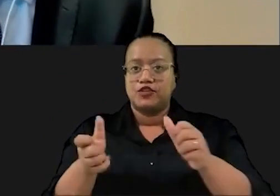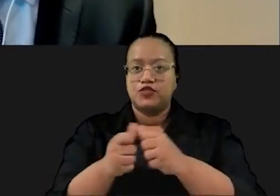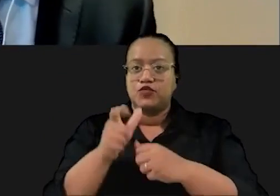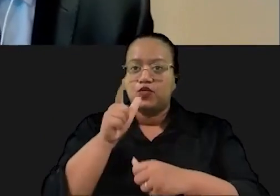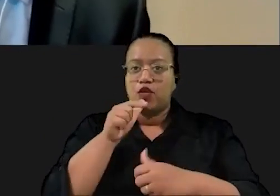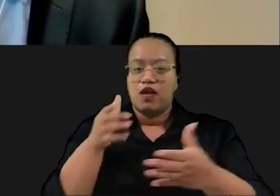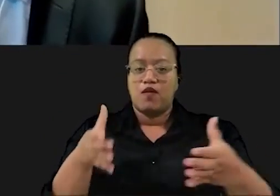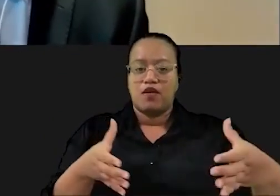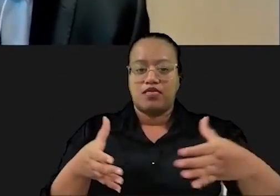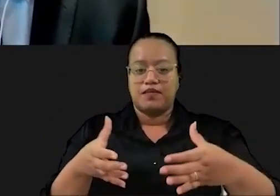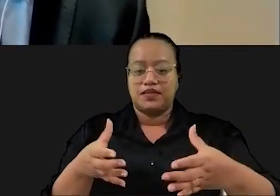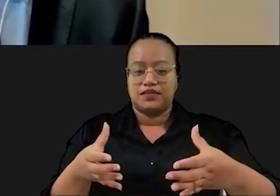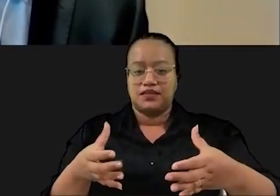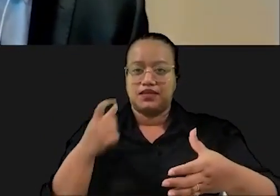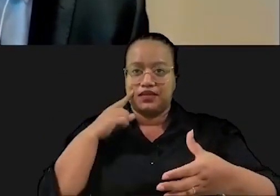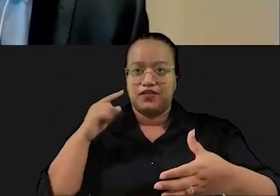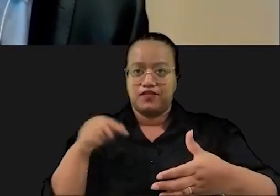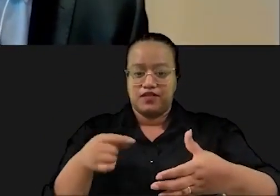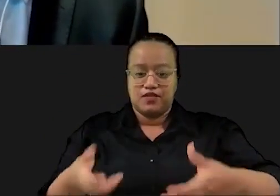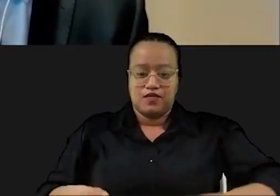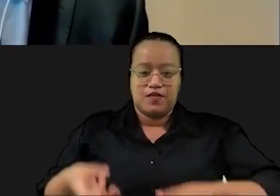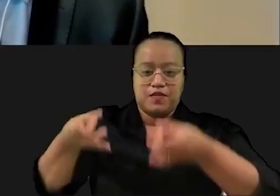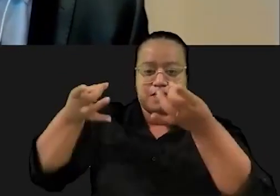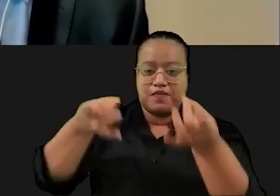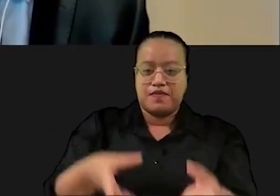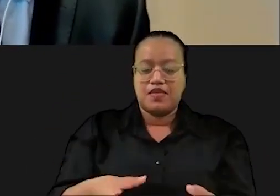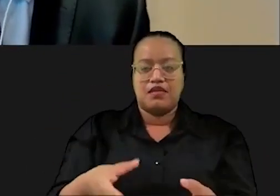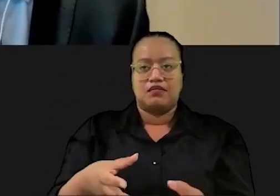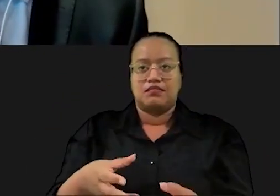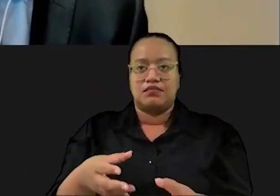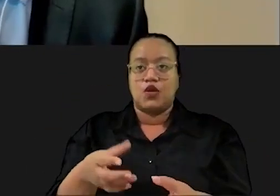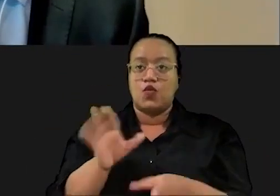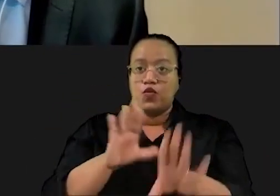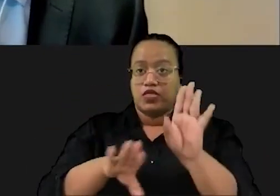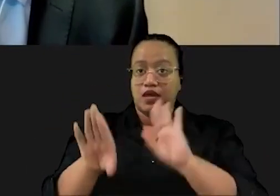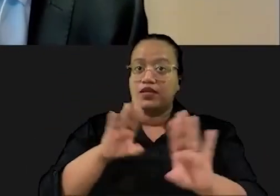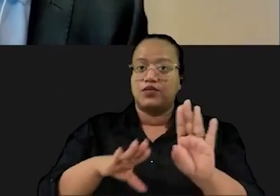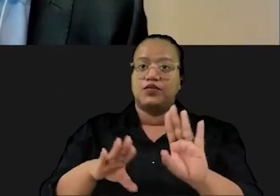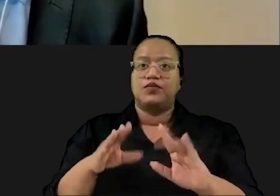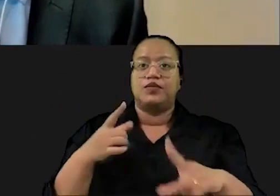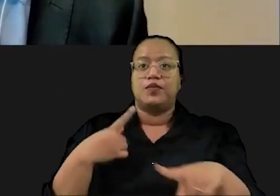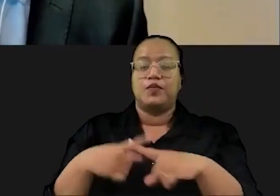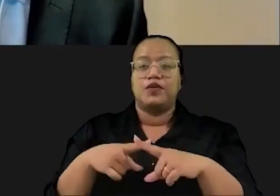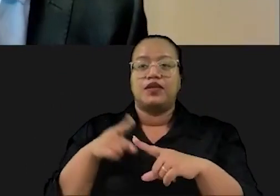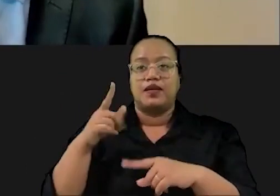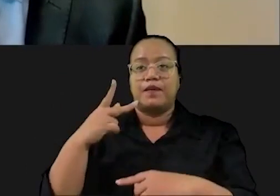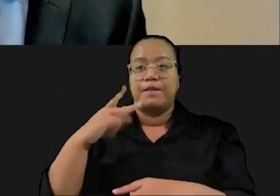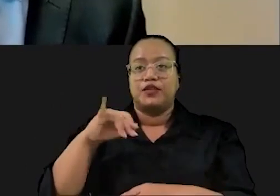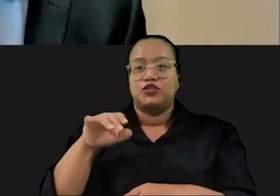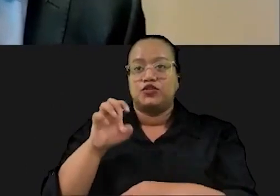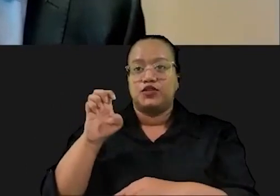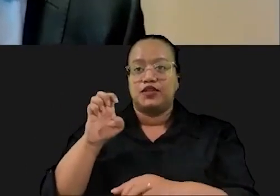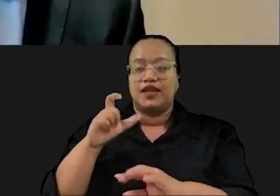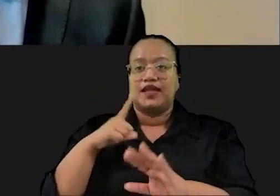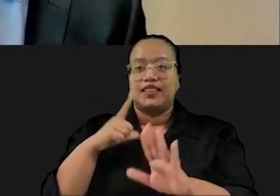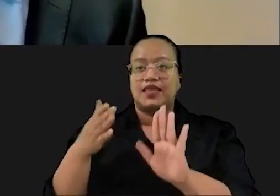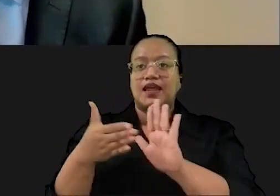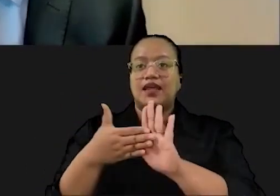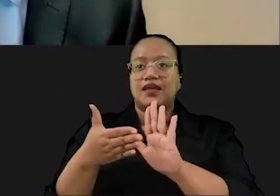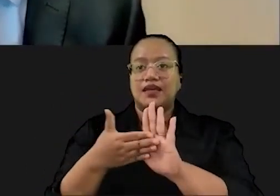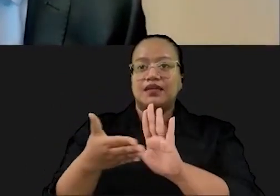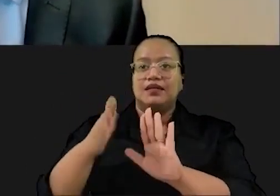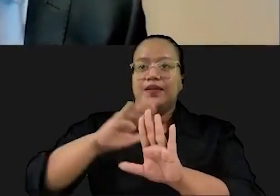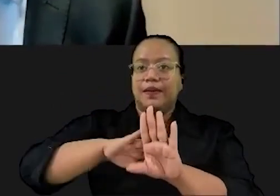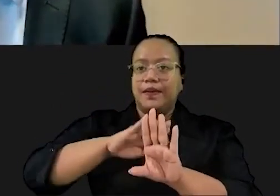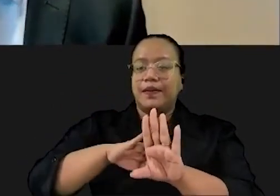E no PJE a gente tem essa tendência, porque a interface dele deixa muito a desejar muitas vezes, a gente tem essa tendência de achar que ele tem que ser jogado todo